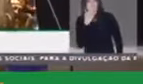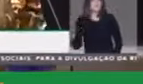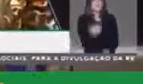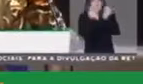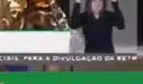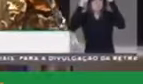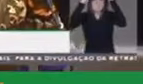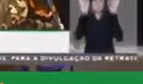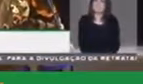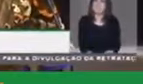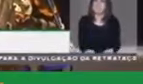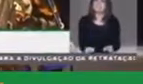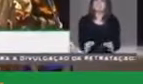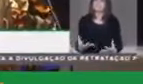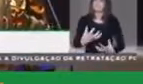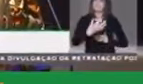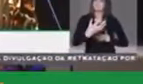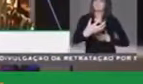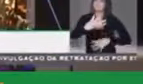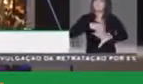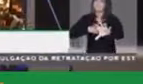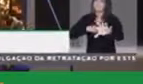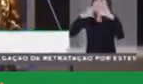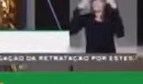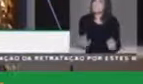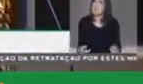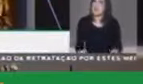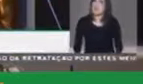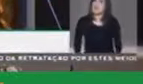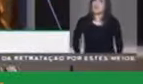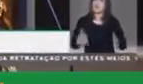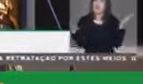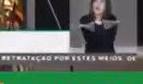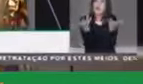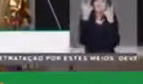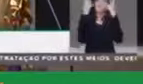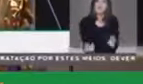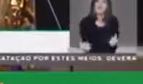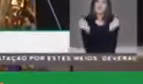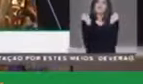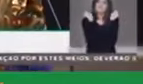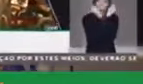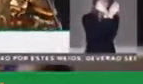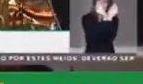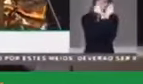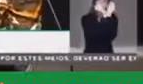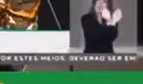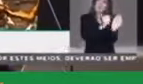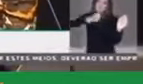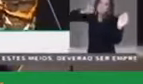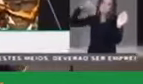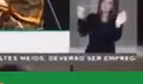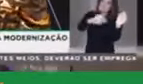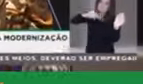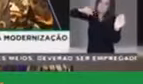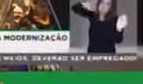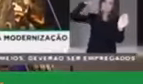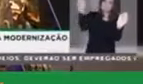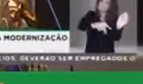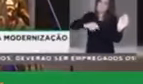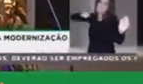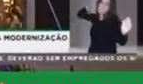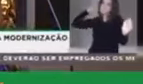certeza absoluta. Nós fomos pro tronco hoje, deputada Jandira. Nós fomos colocados no